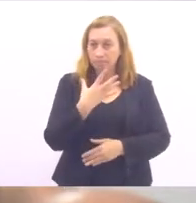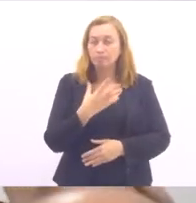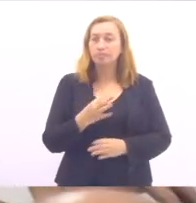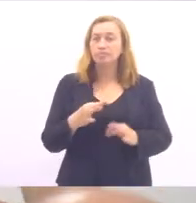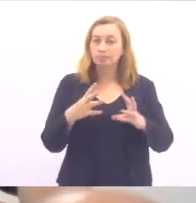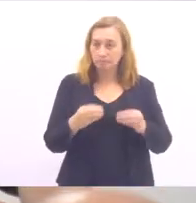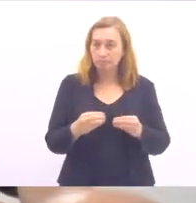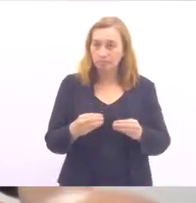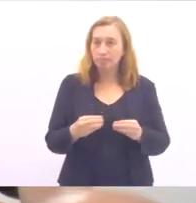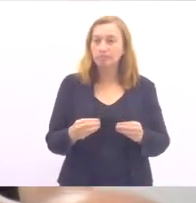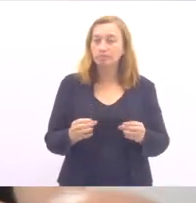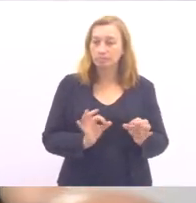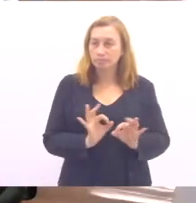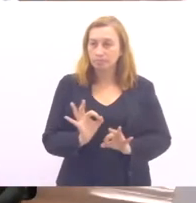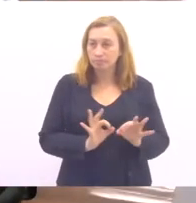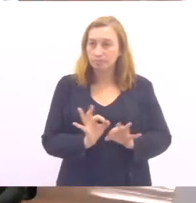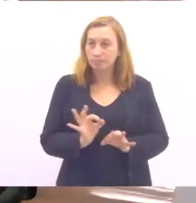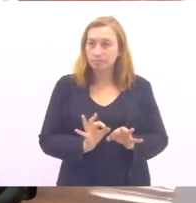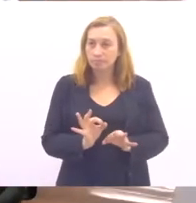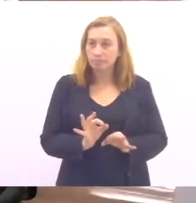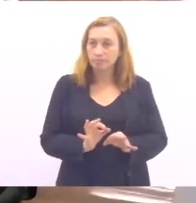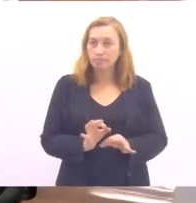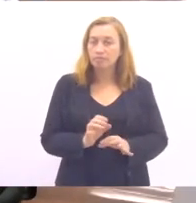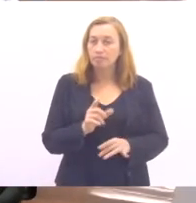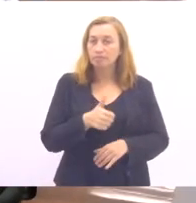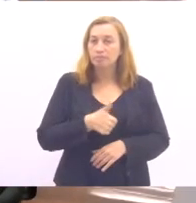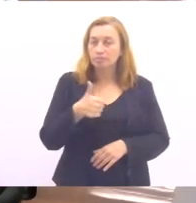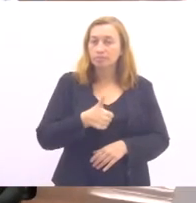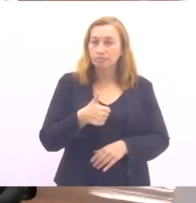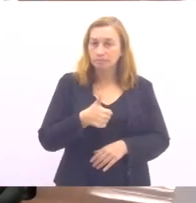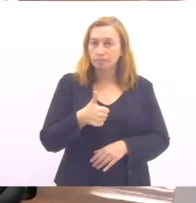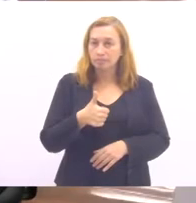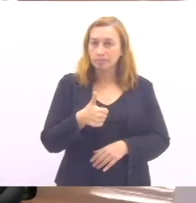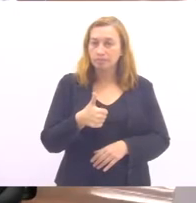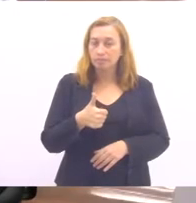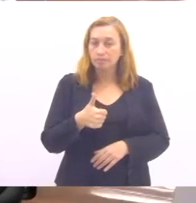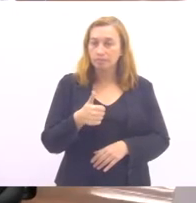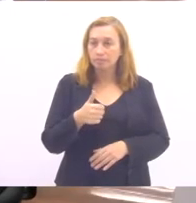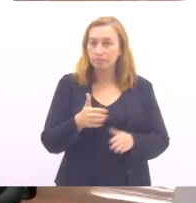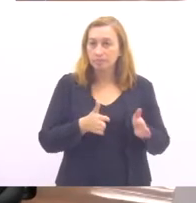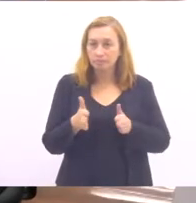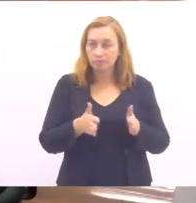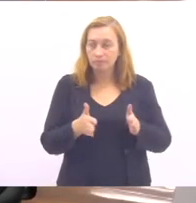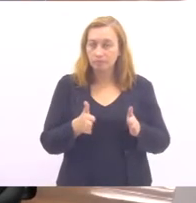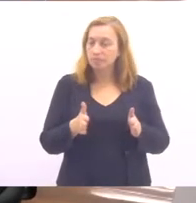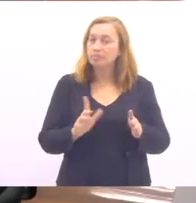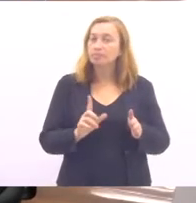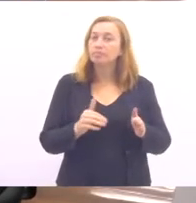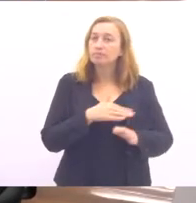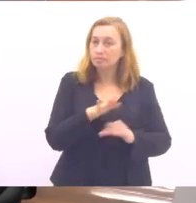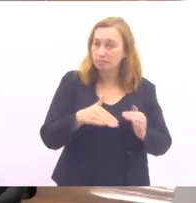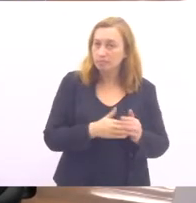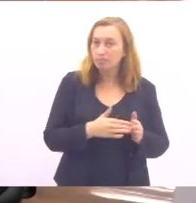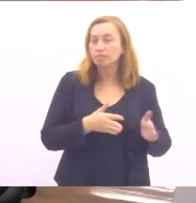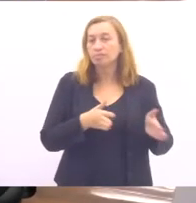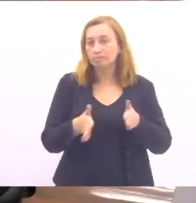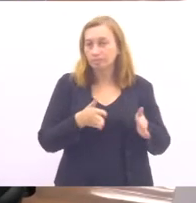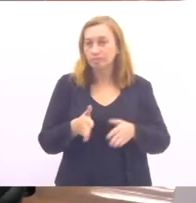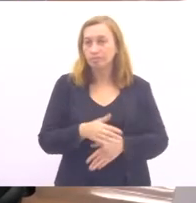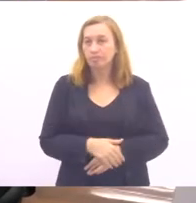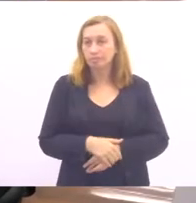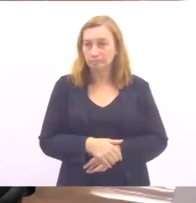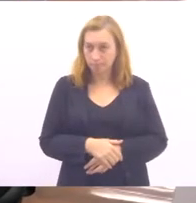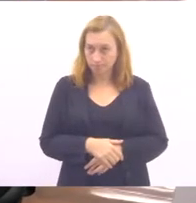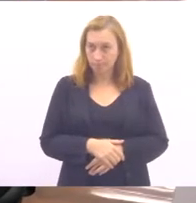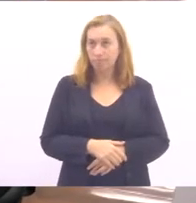tudo Mas fundamentado. Mas esse dinheiro que você está dizendo não é só para a primeira fase. Não, é para tudo. Para o programa como Sim. um todo. Bom, primeira fase... Para a primeira fase seria